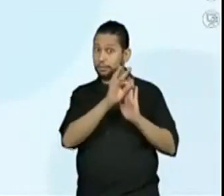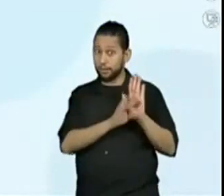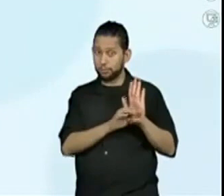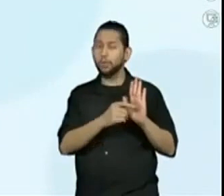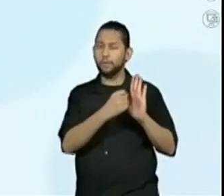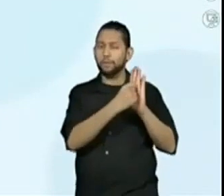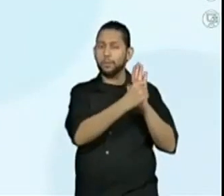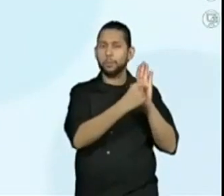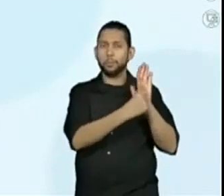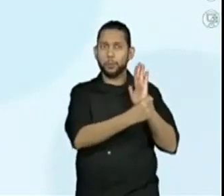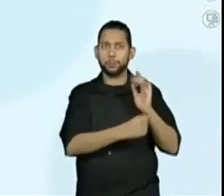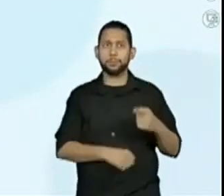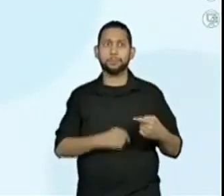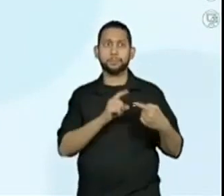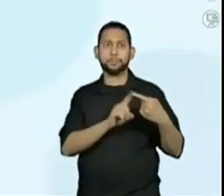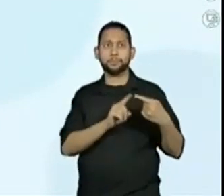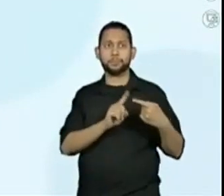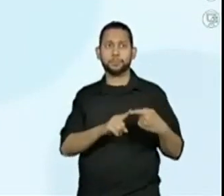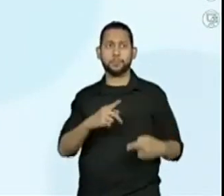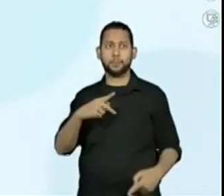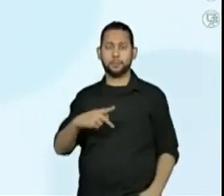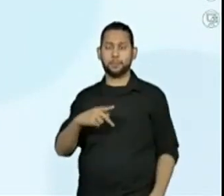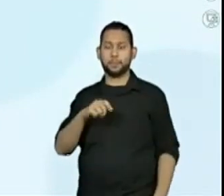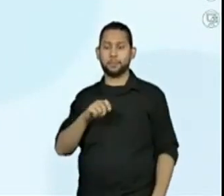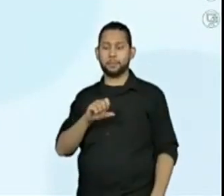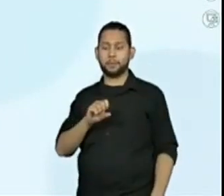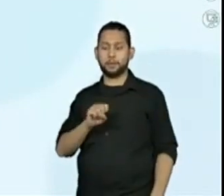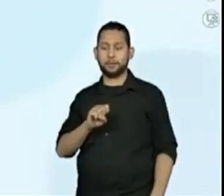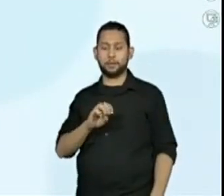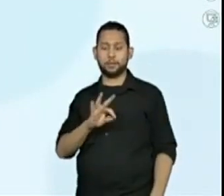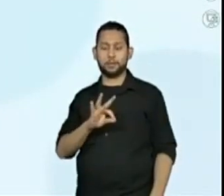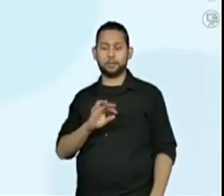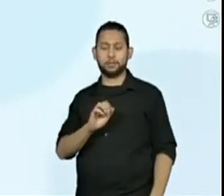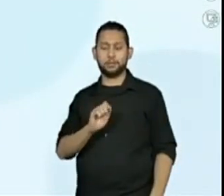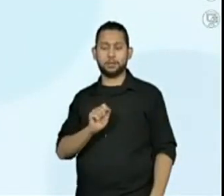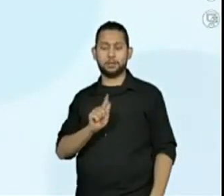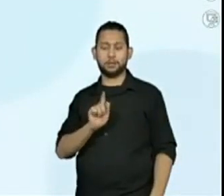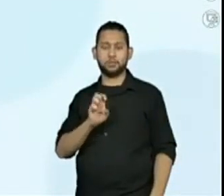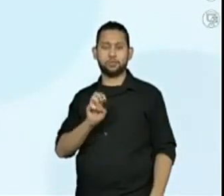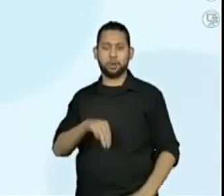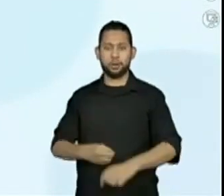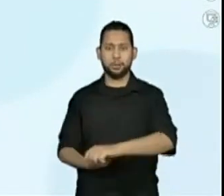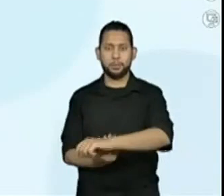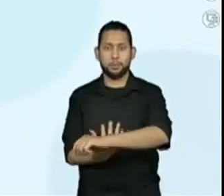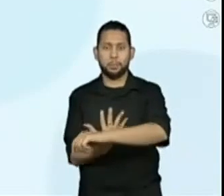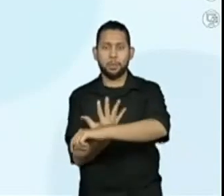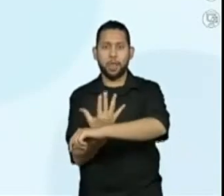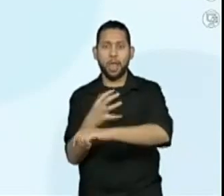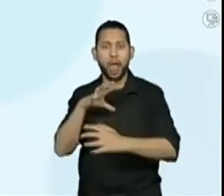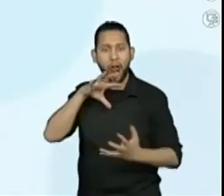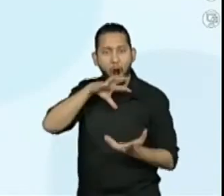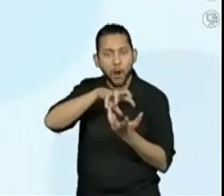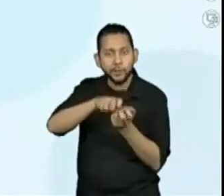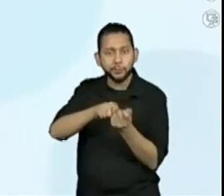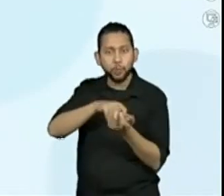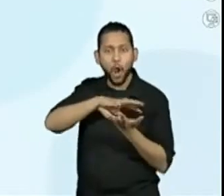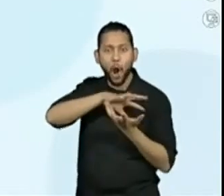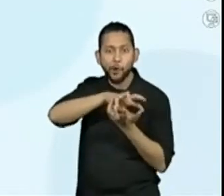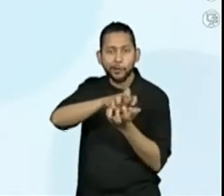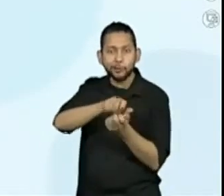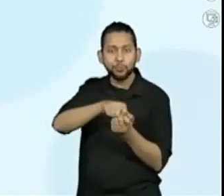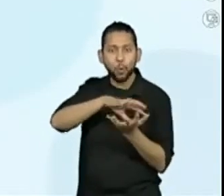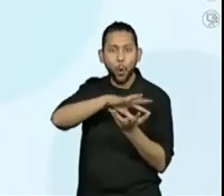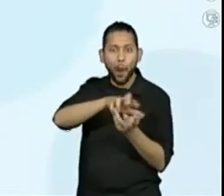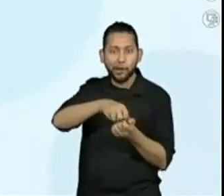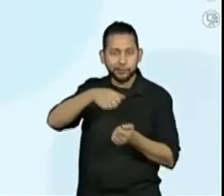Então, as pastagens são a principal razão, está apontando. Para que servem as pastagens?